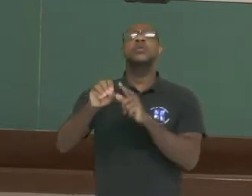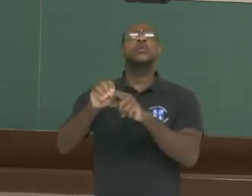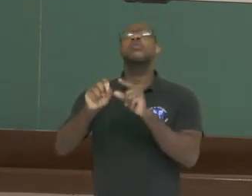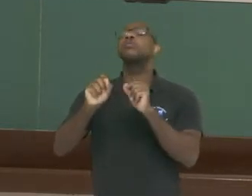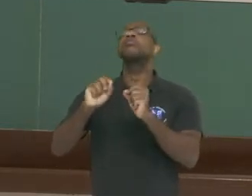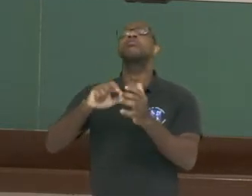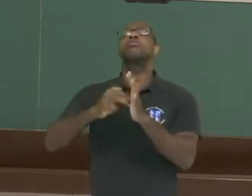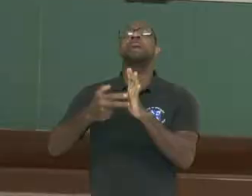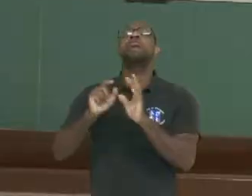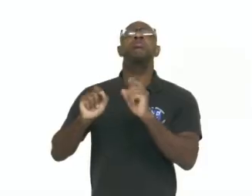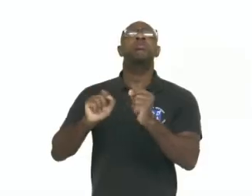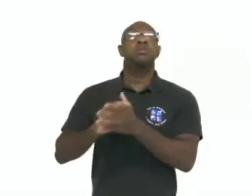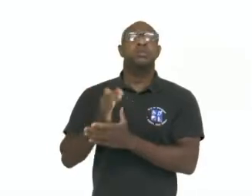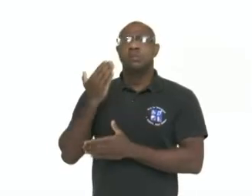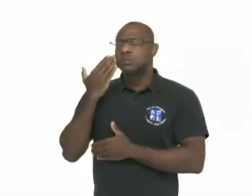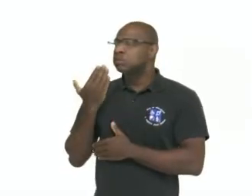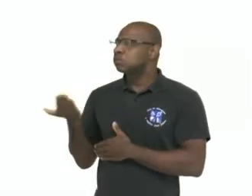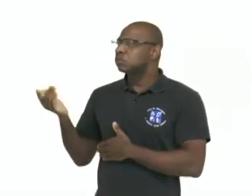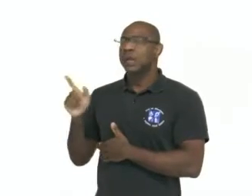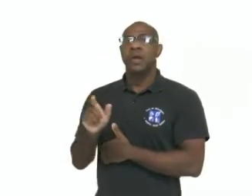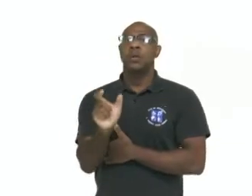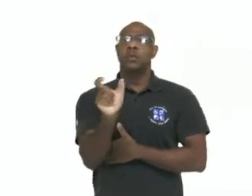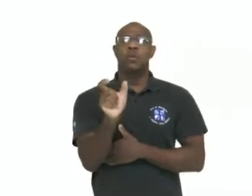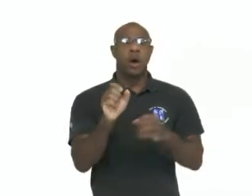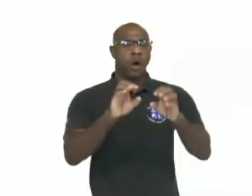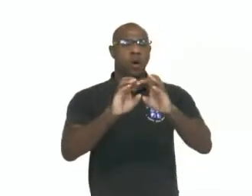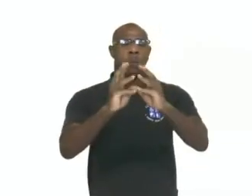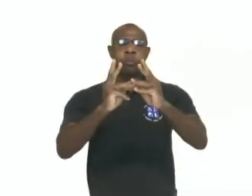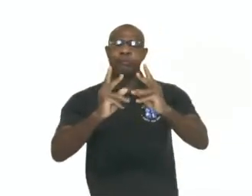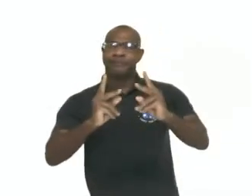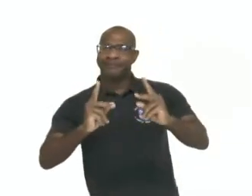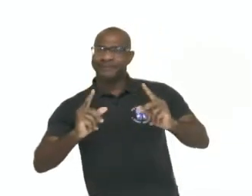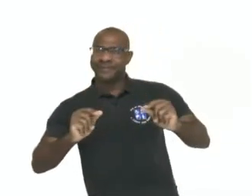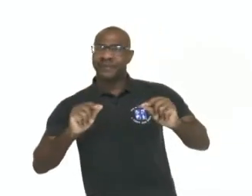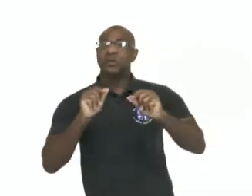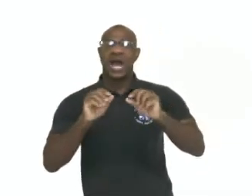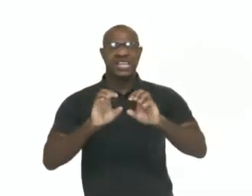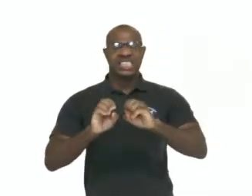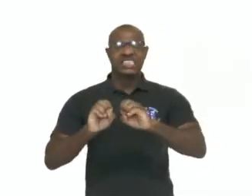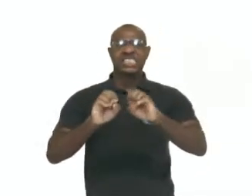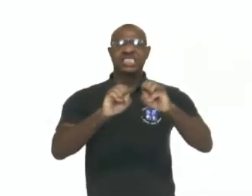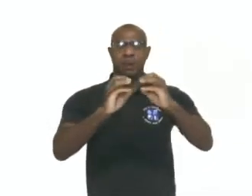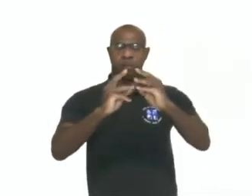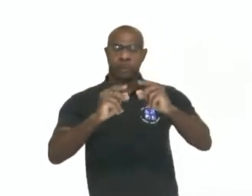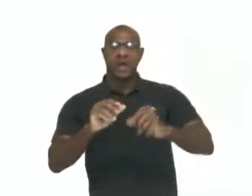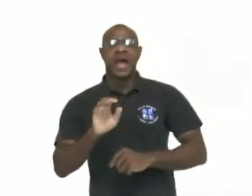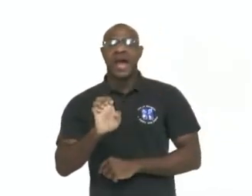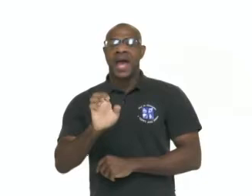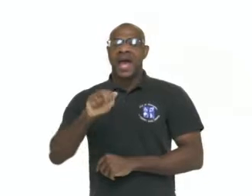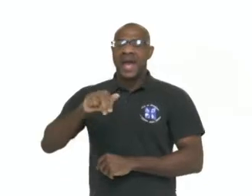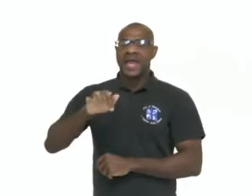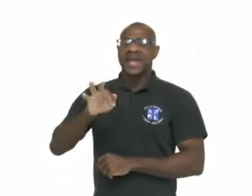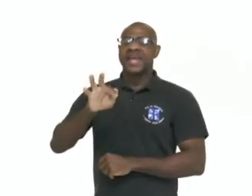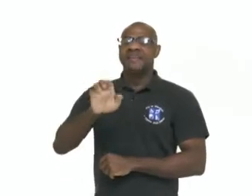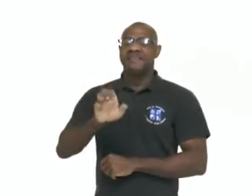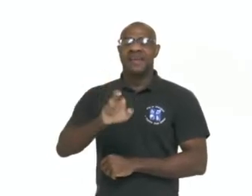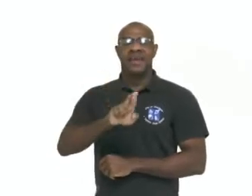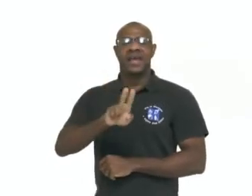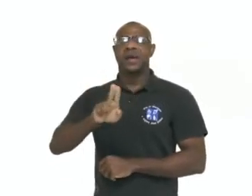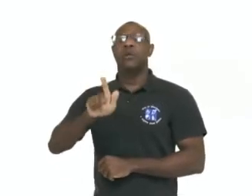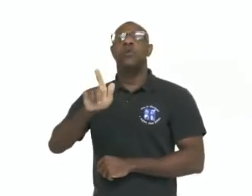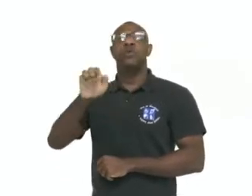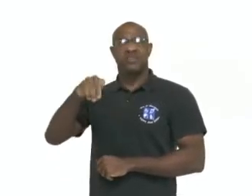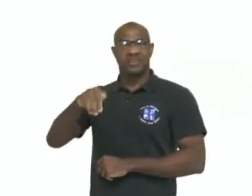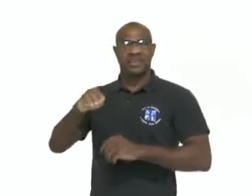termo óxido deriva de oxidar, ou seja, enferrujar. Assim como definição temos: óxido é